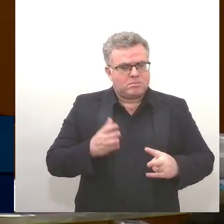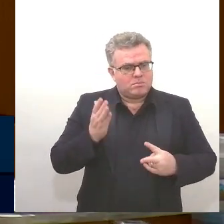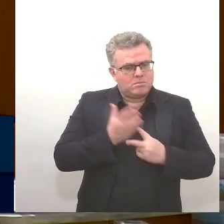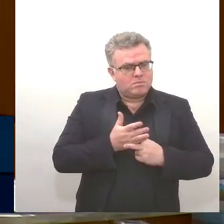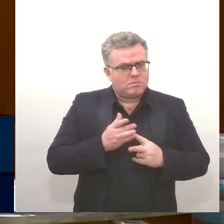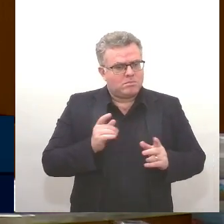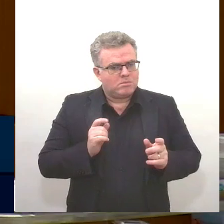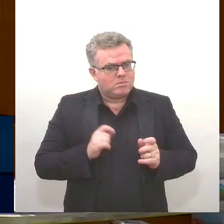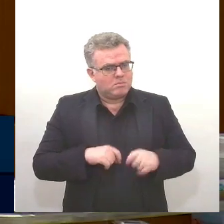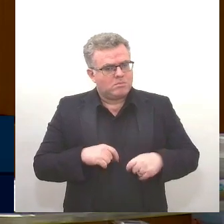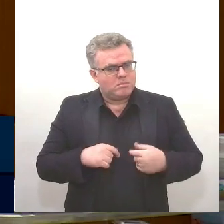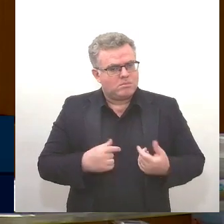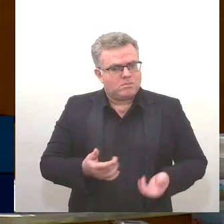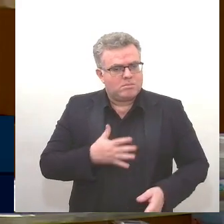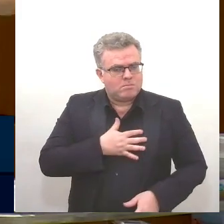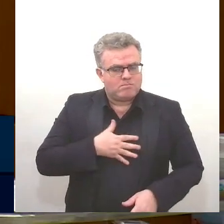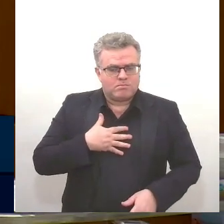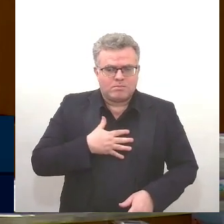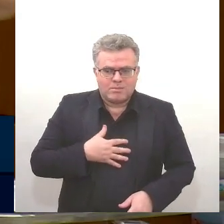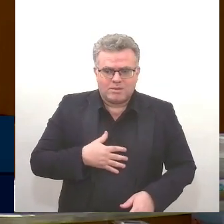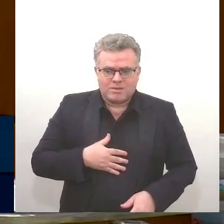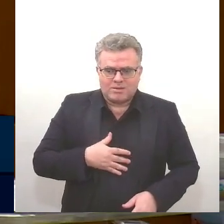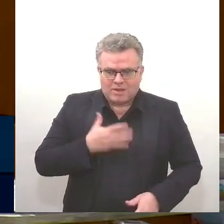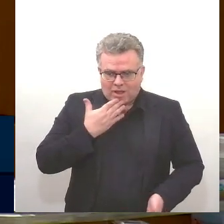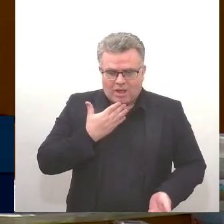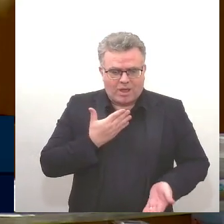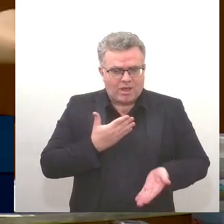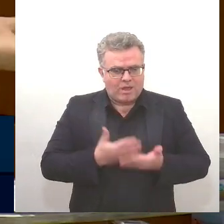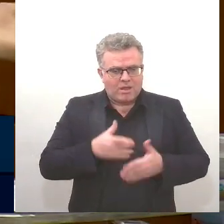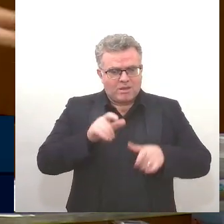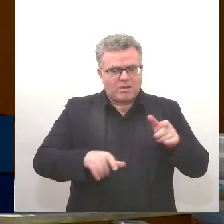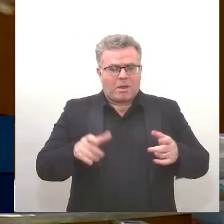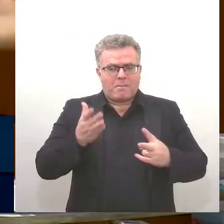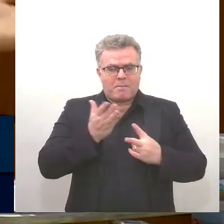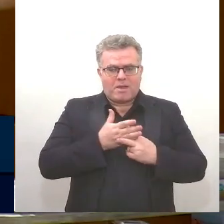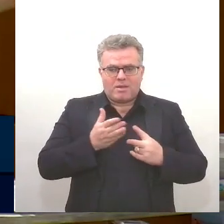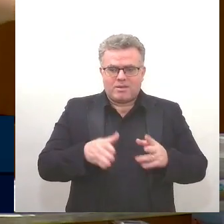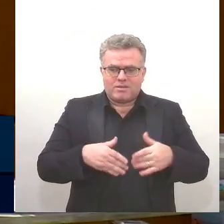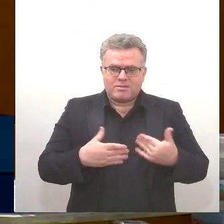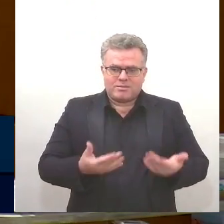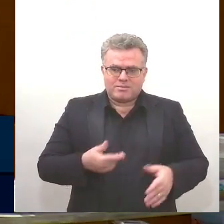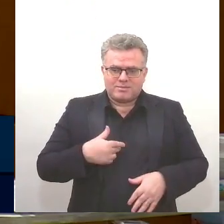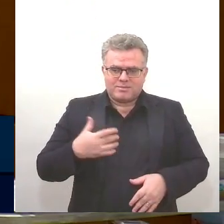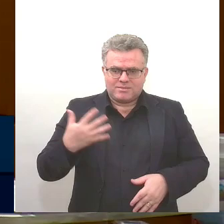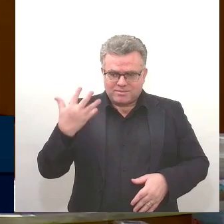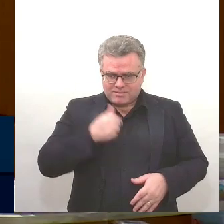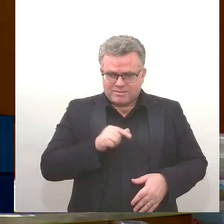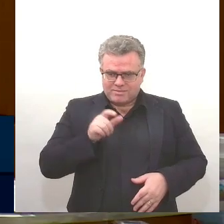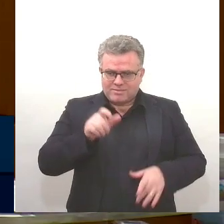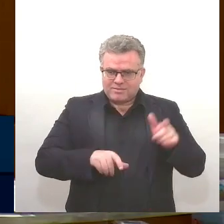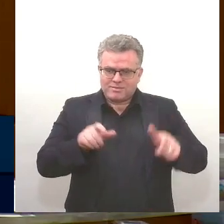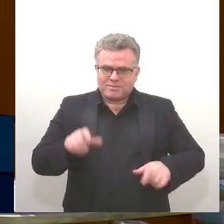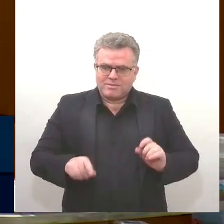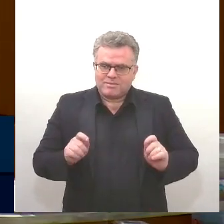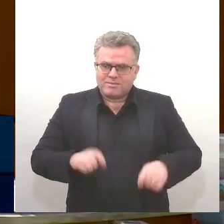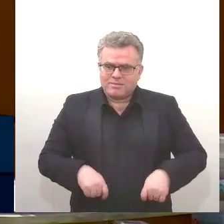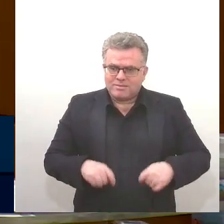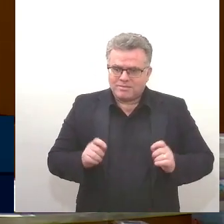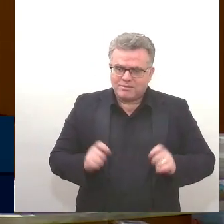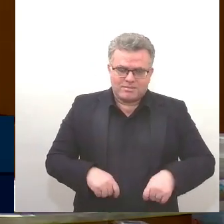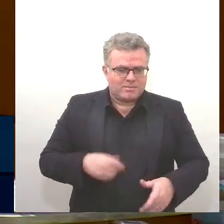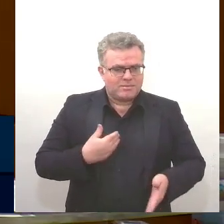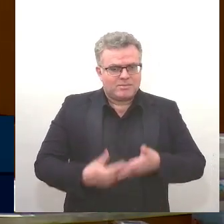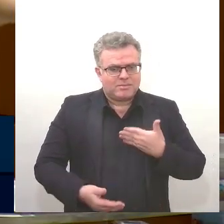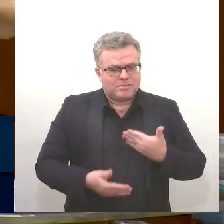de quem é big pessoas que eu acho maravilhosa babadeira que pode se relacionar tanto com o